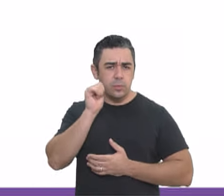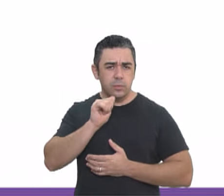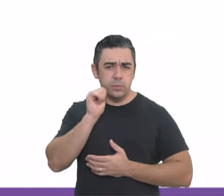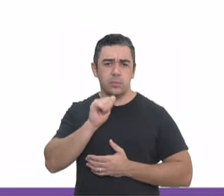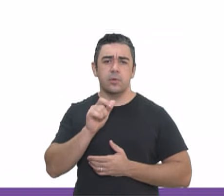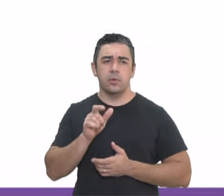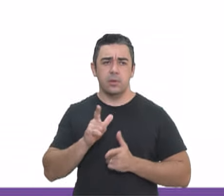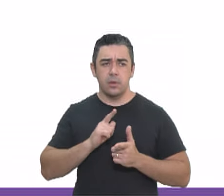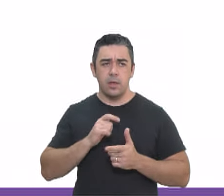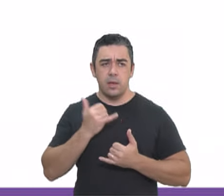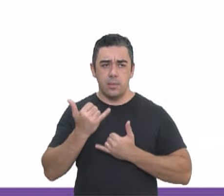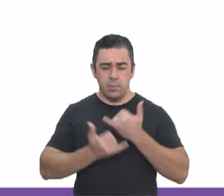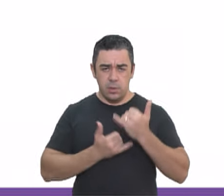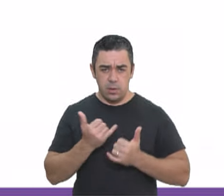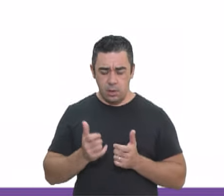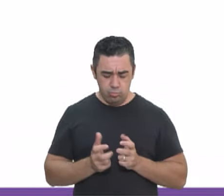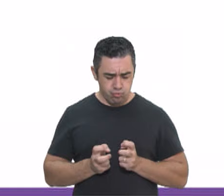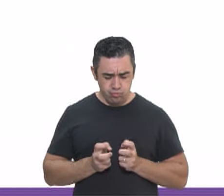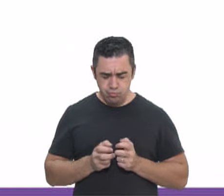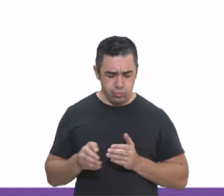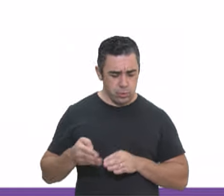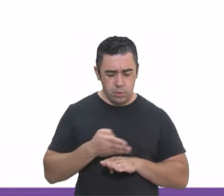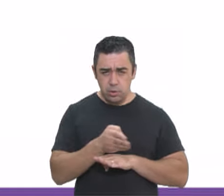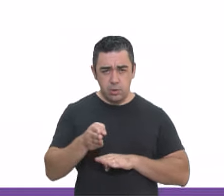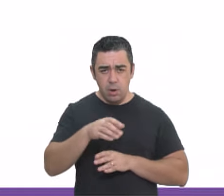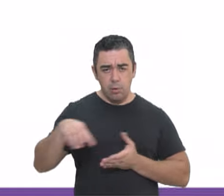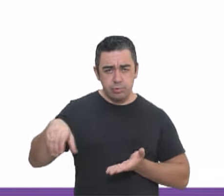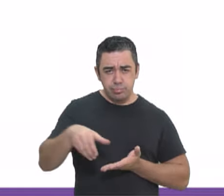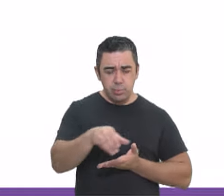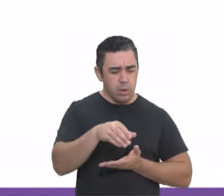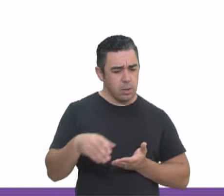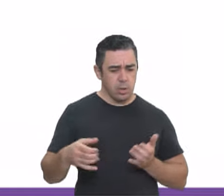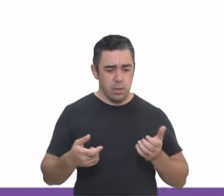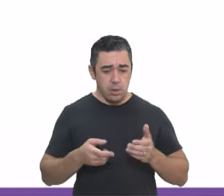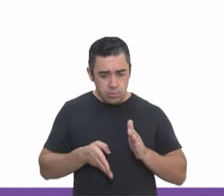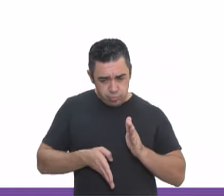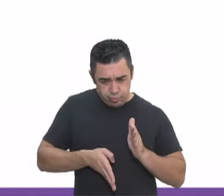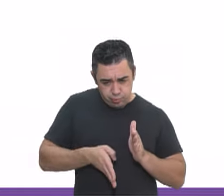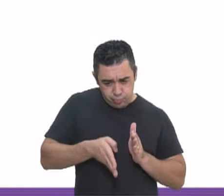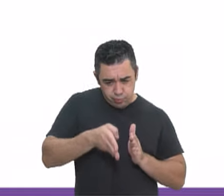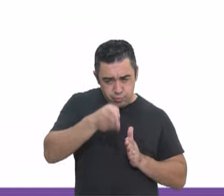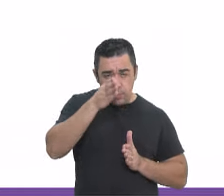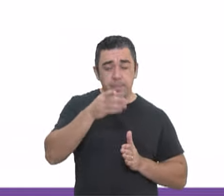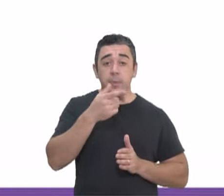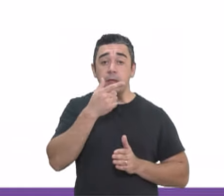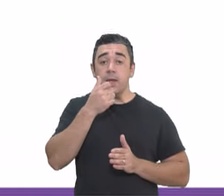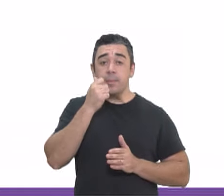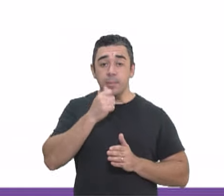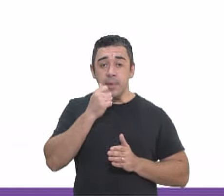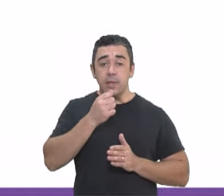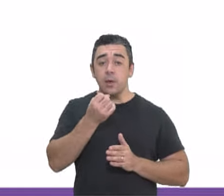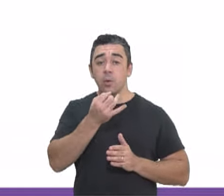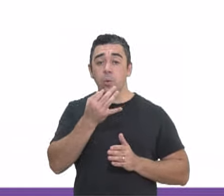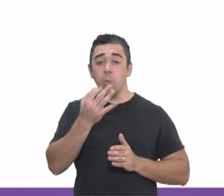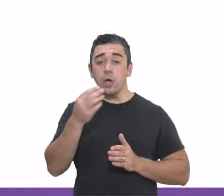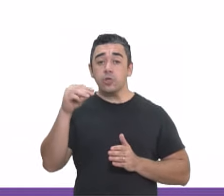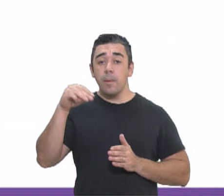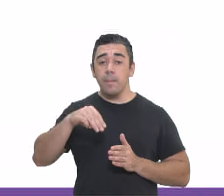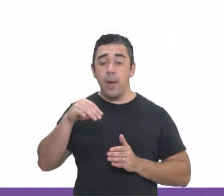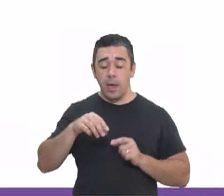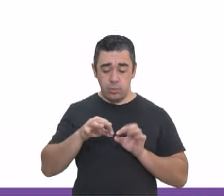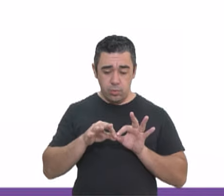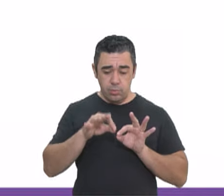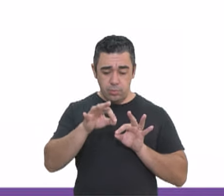Menos 27 para trás dela. Mais 27 para frente dela. Tudo bem? Uns minutinhos aí para vocês